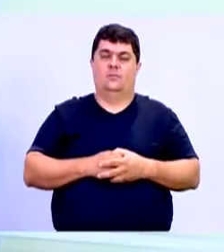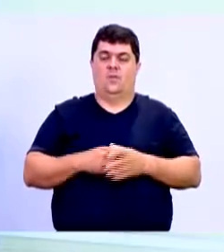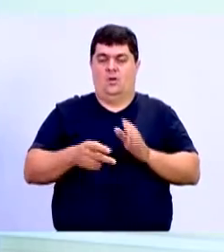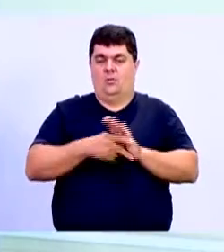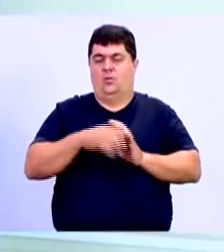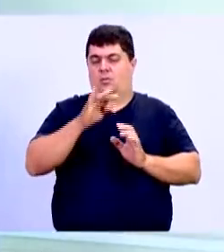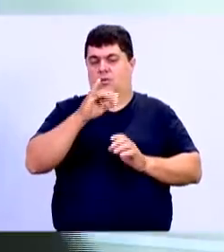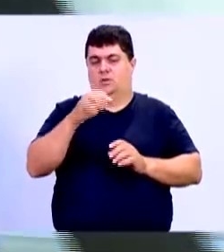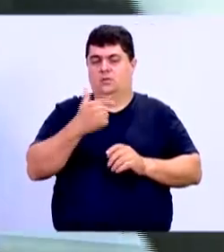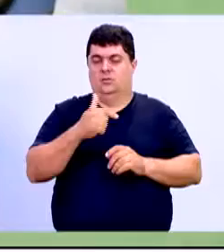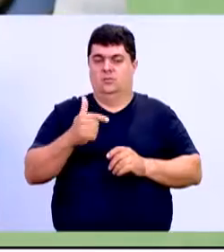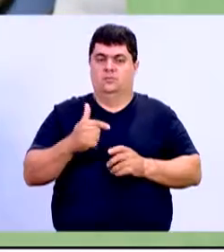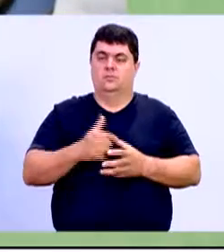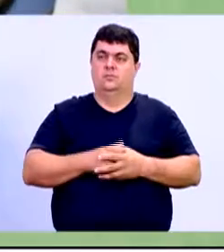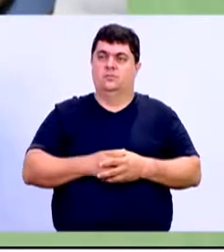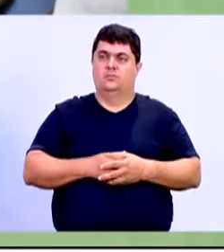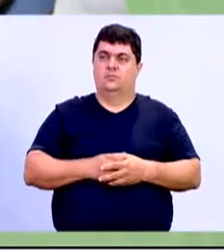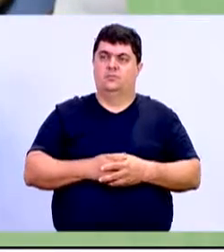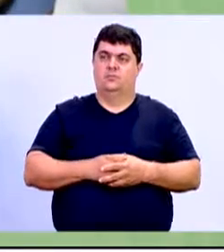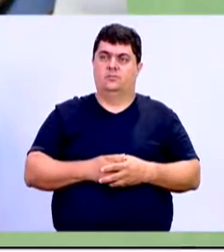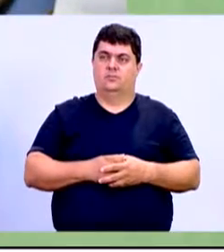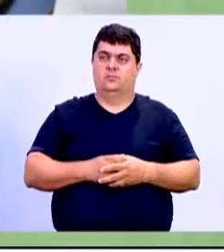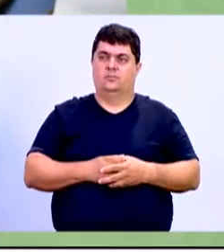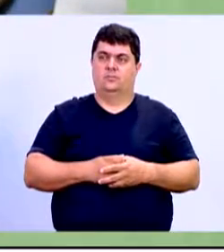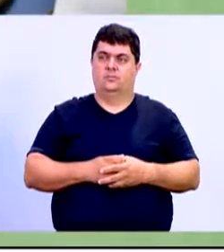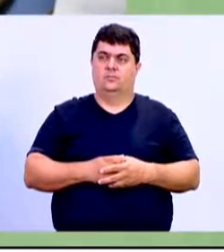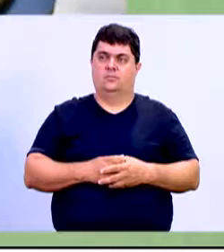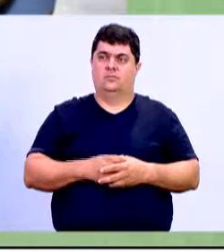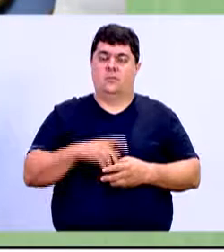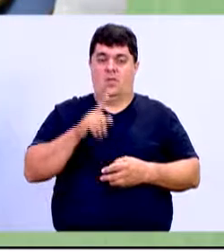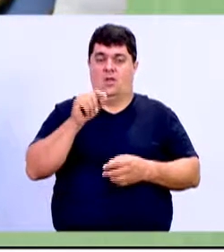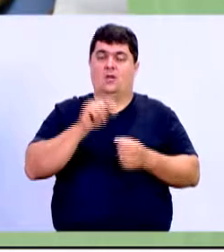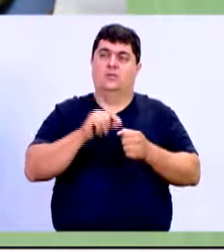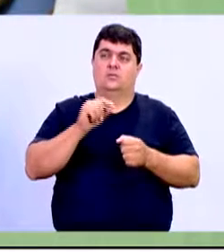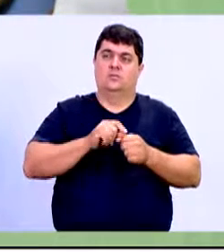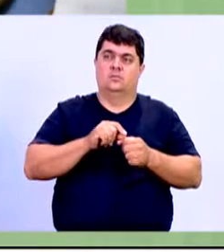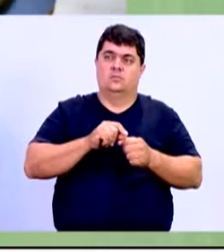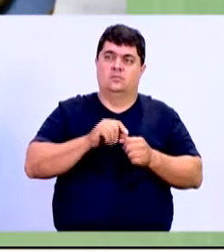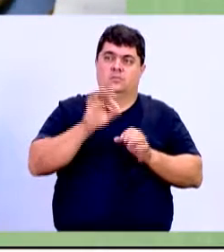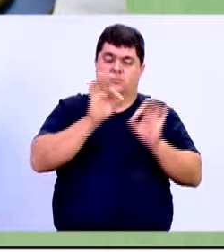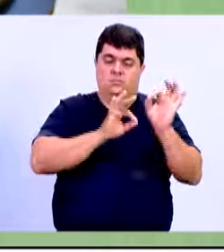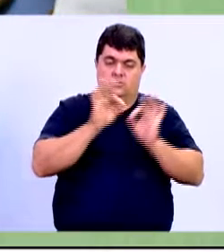TI. Então, esse pessoal aqui é o que faz